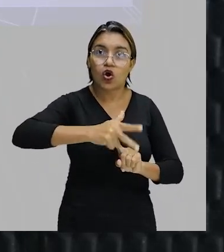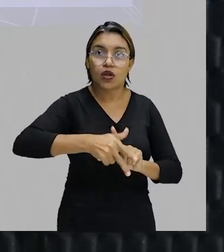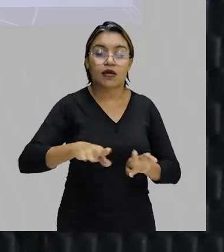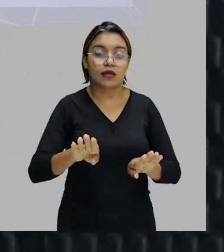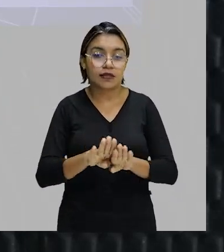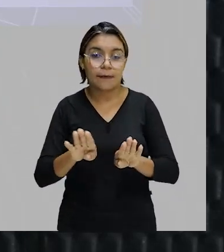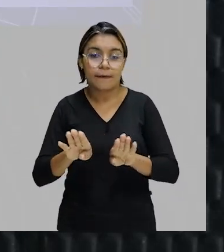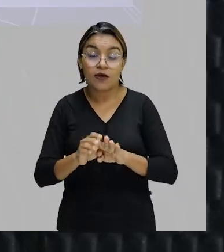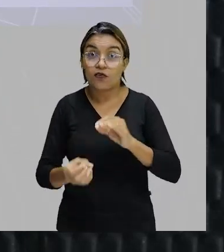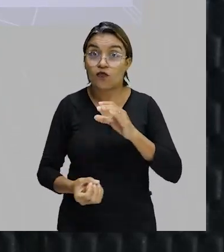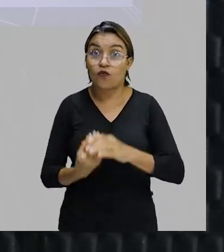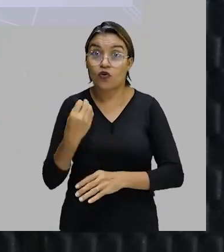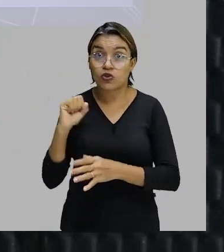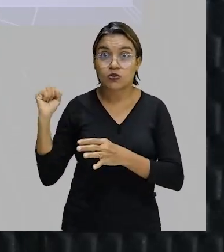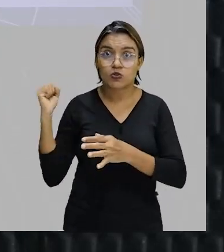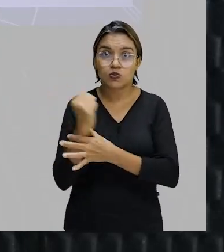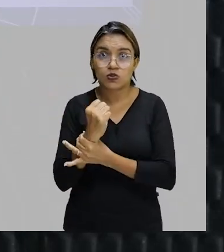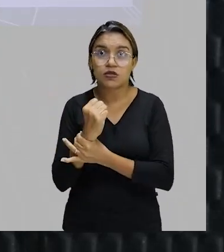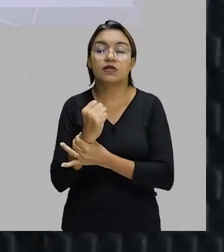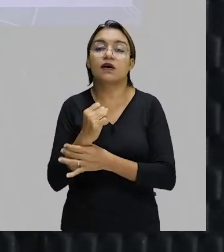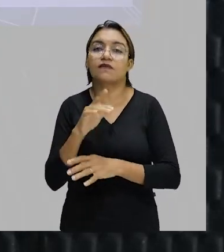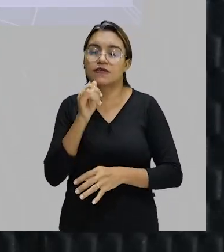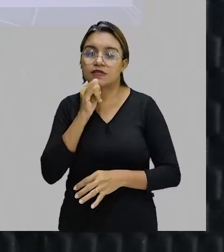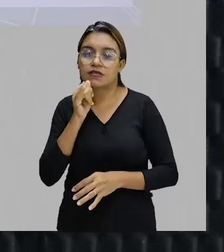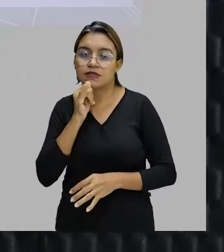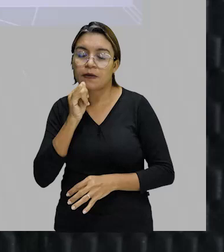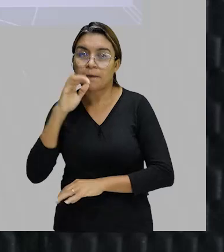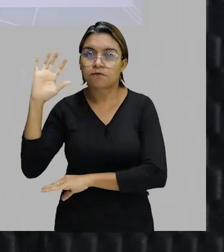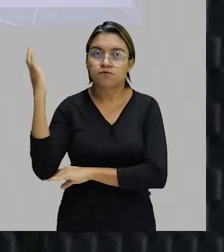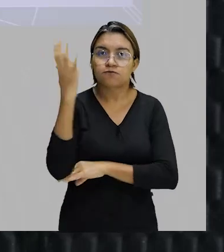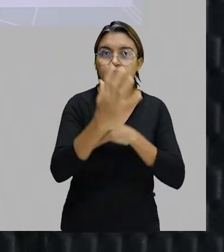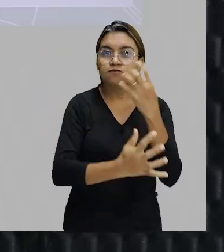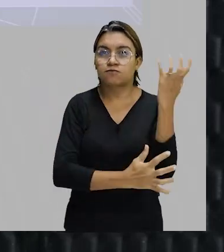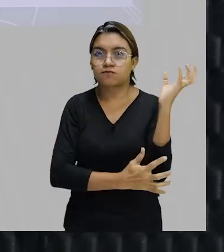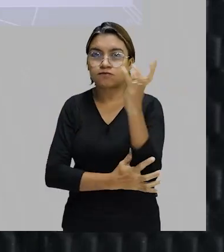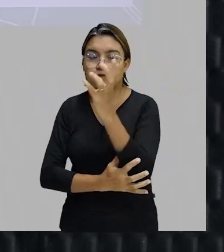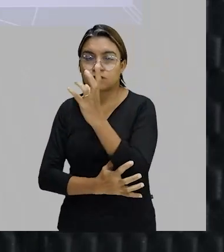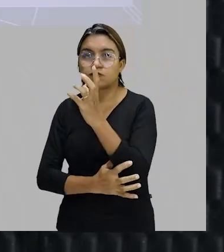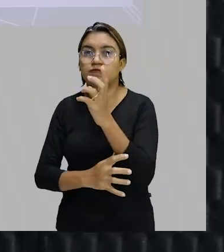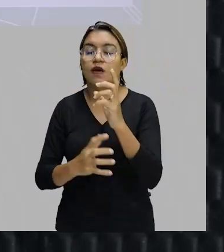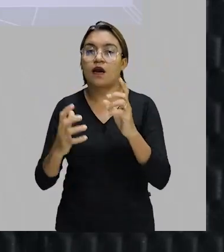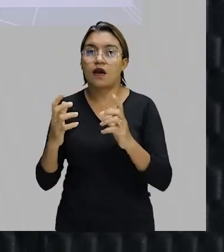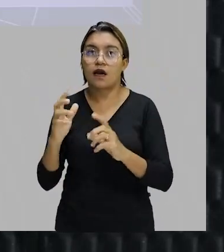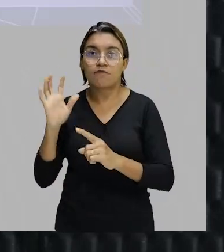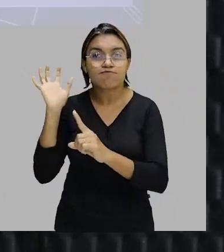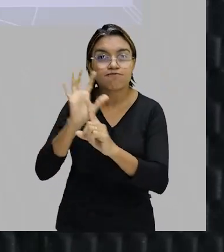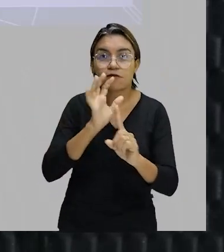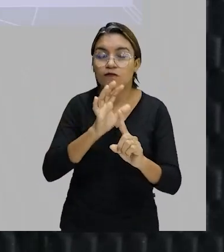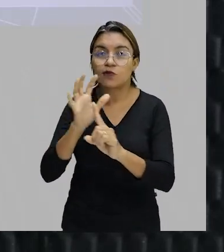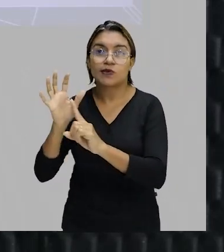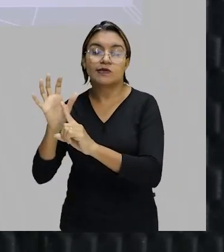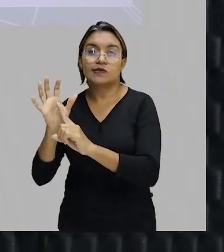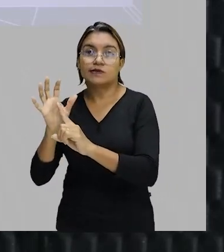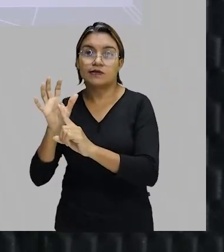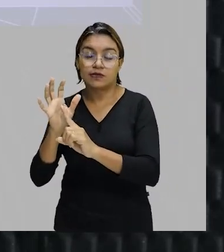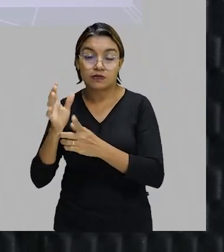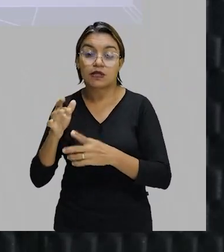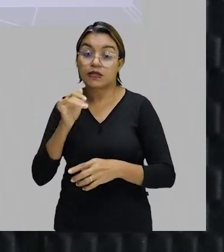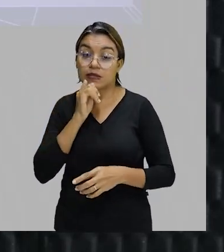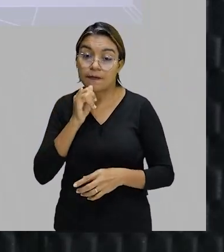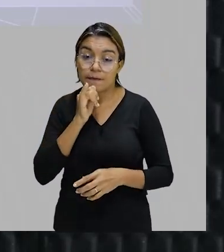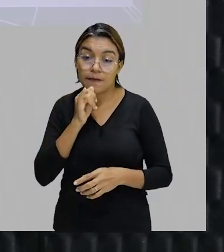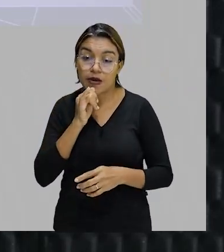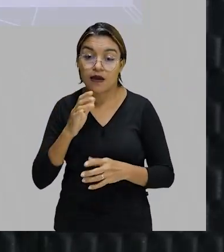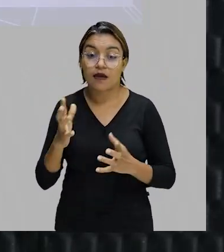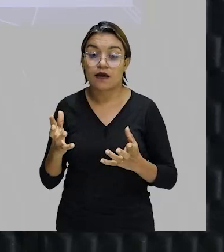fontes sustentáveis, que vão agredir menos o meio ambiente e, claro, vão ajudar economicamente na menor dependência